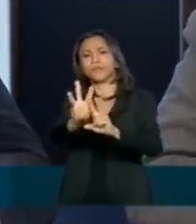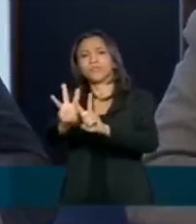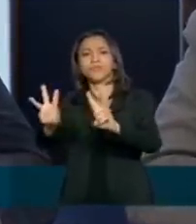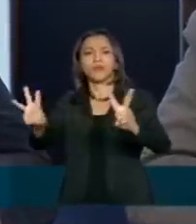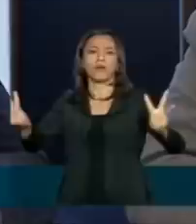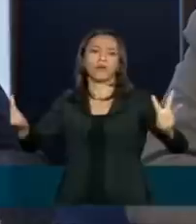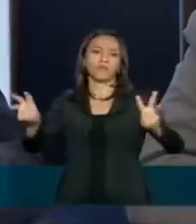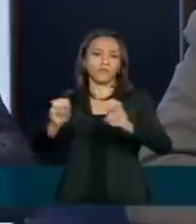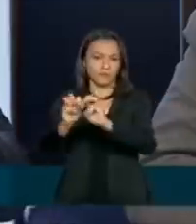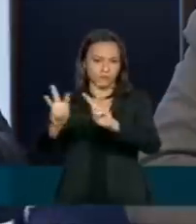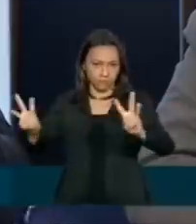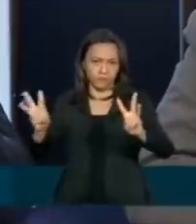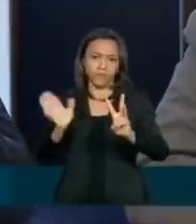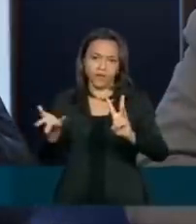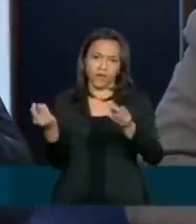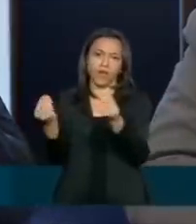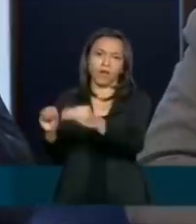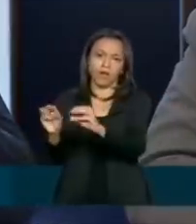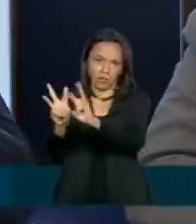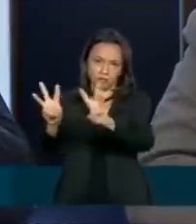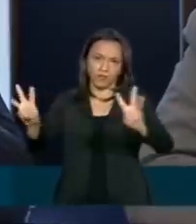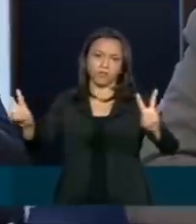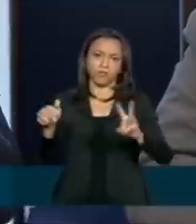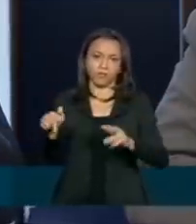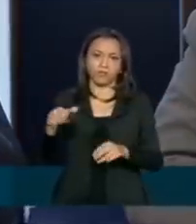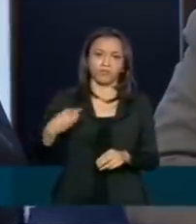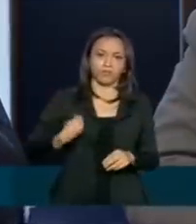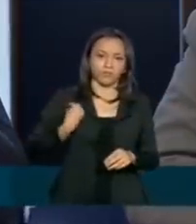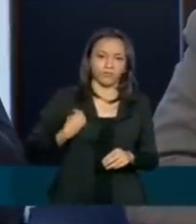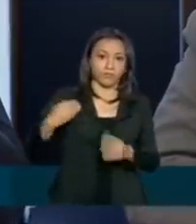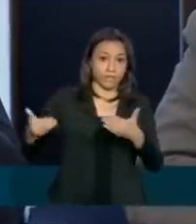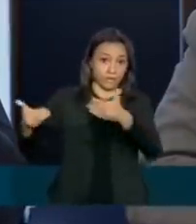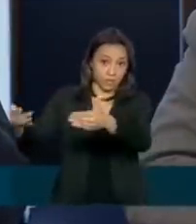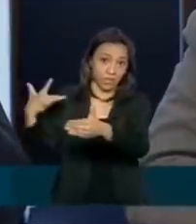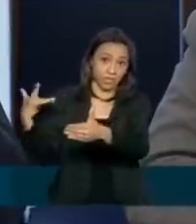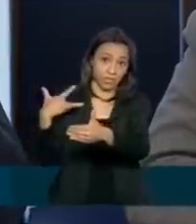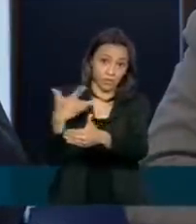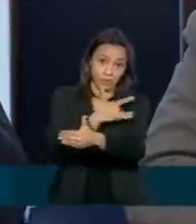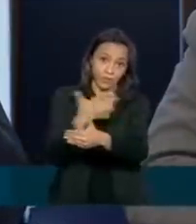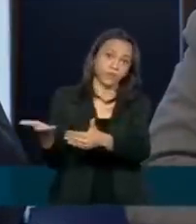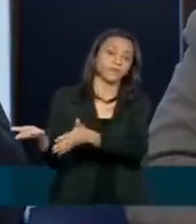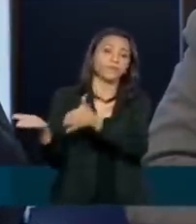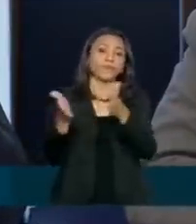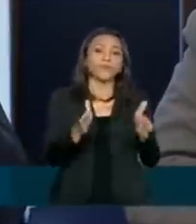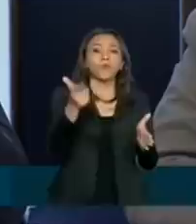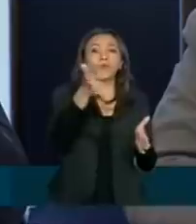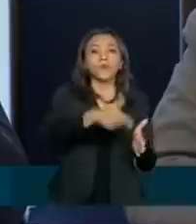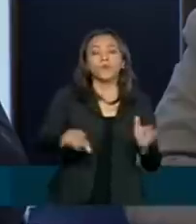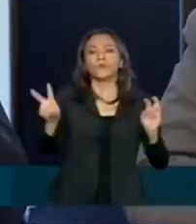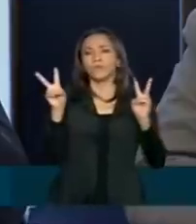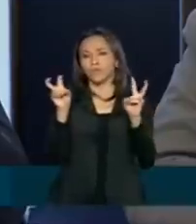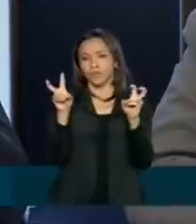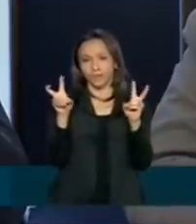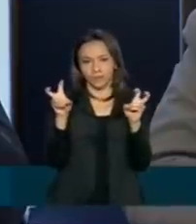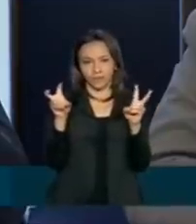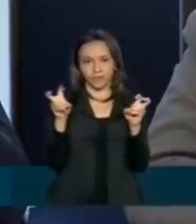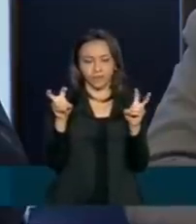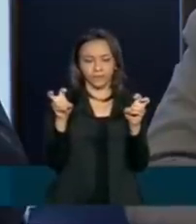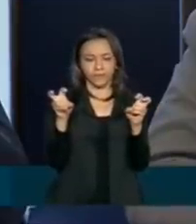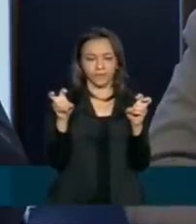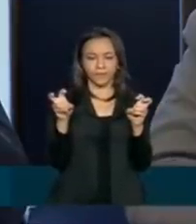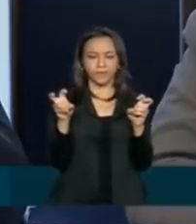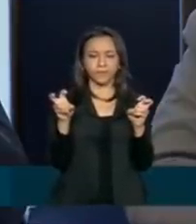pelo link do site do Ministério da Saúde. Vou falar agora sobre a outra discussão que está que são o número,